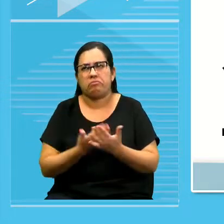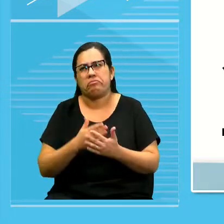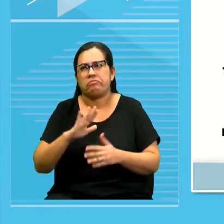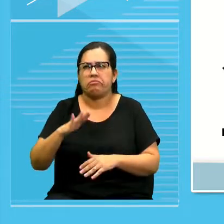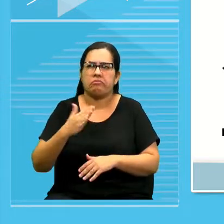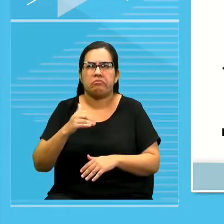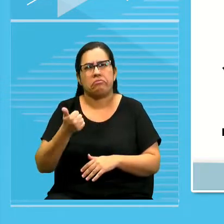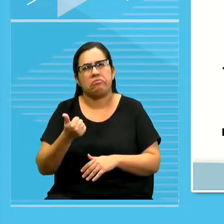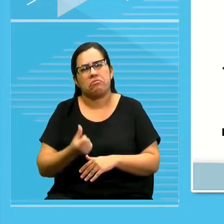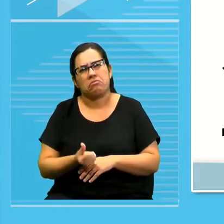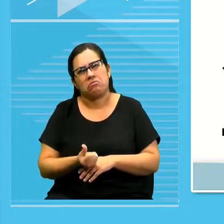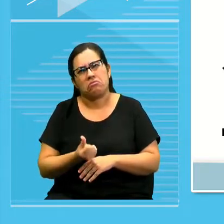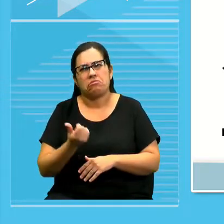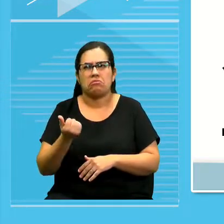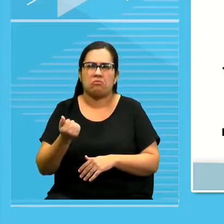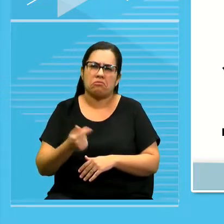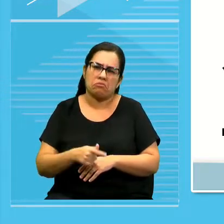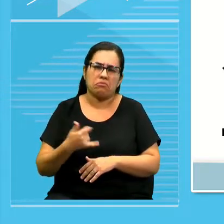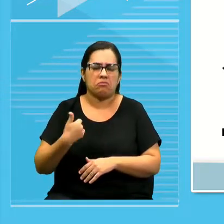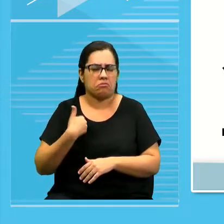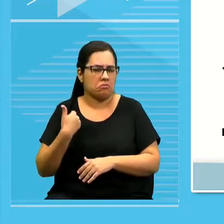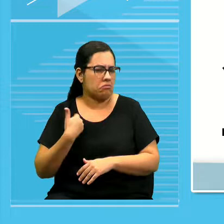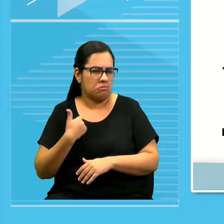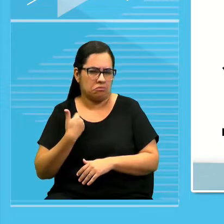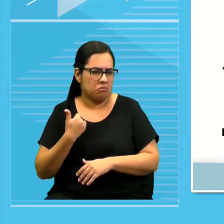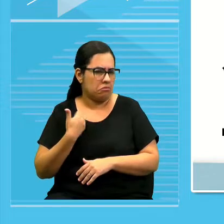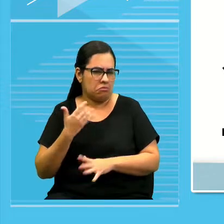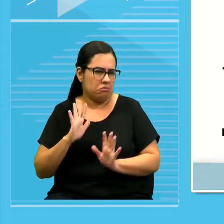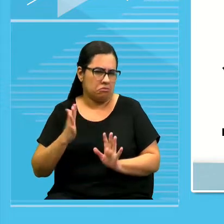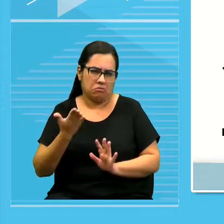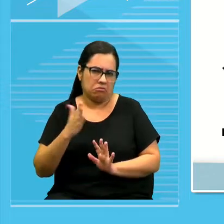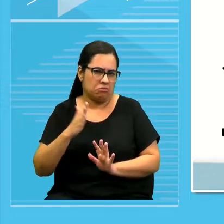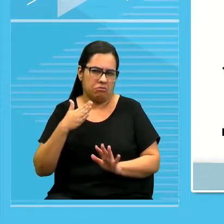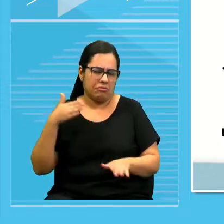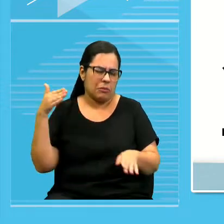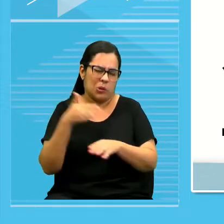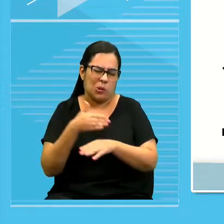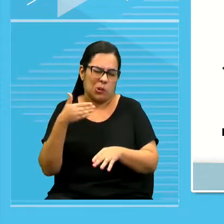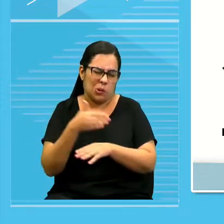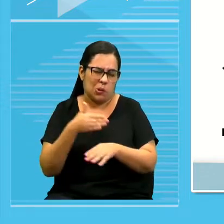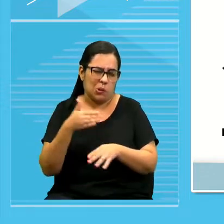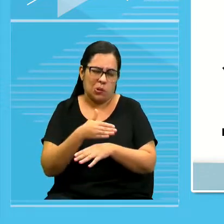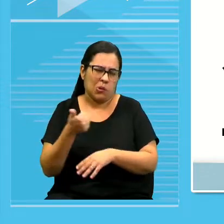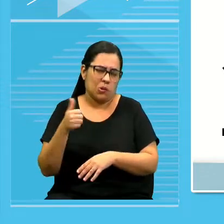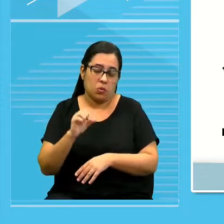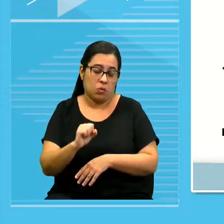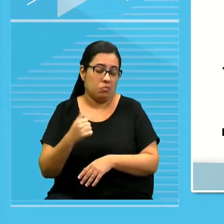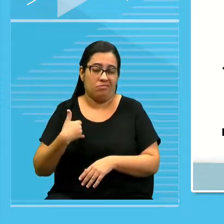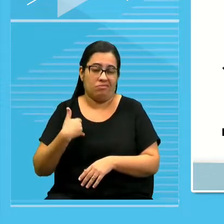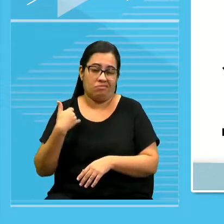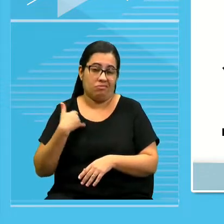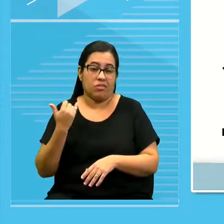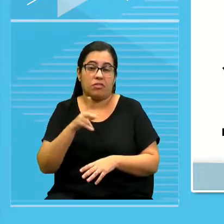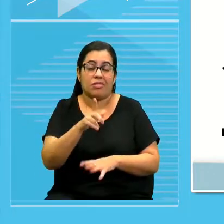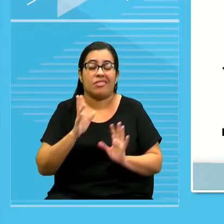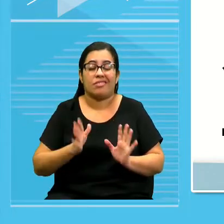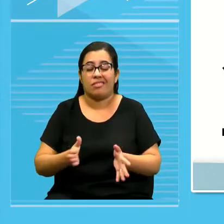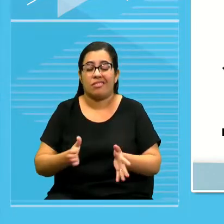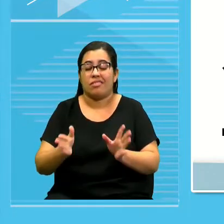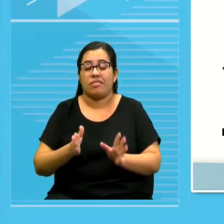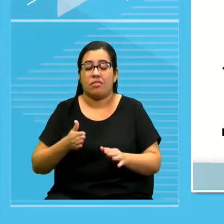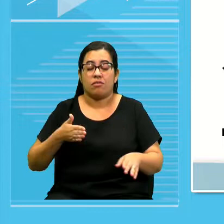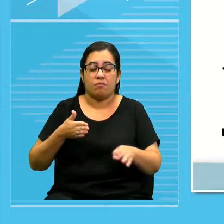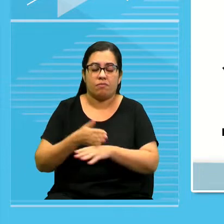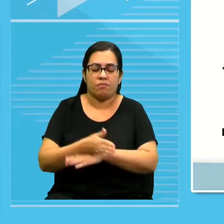17 isso né 16 17 anos 18 dentro da escola do